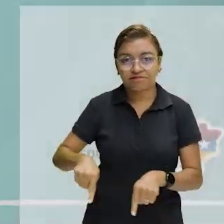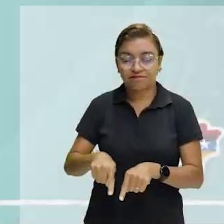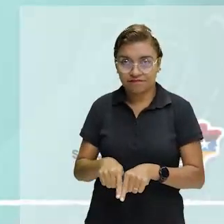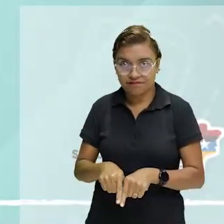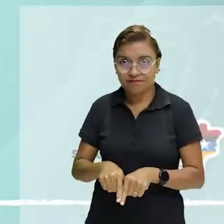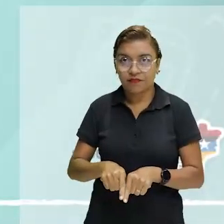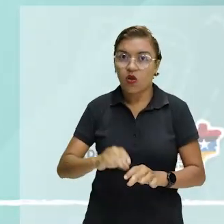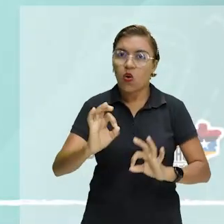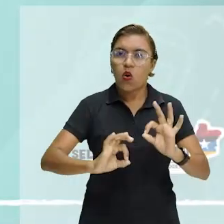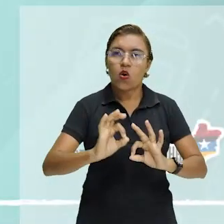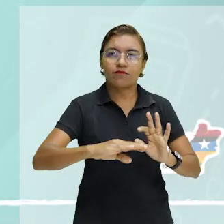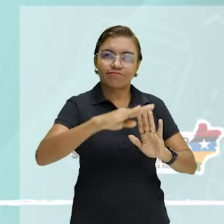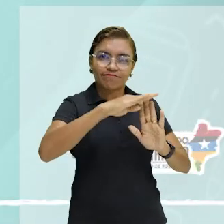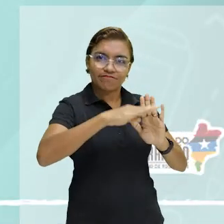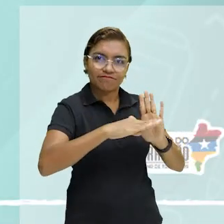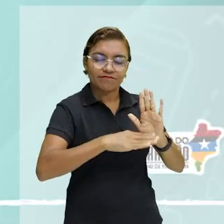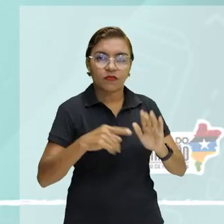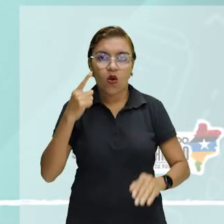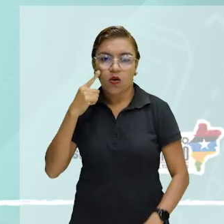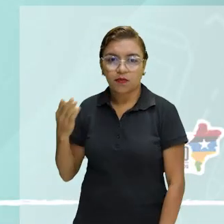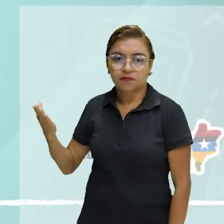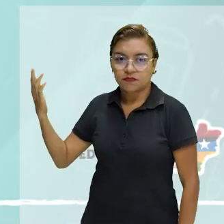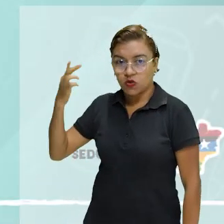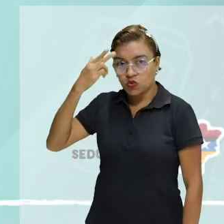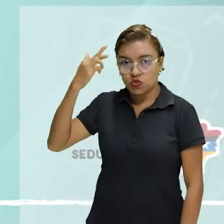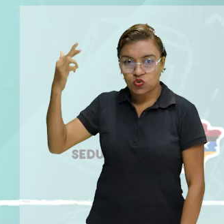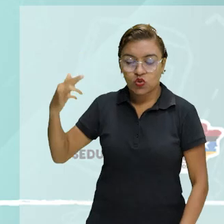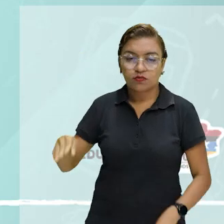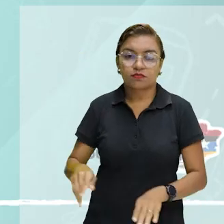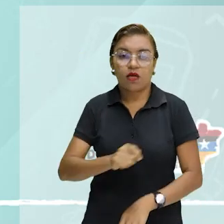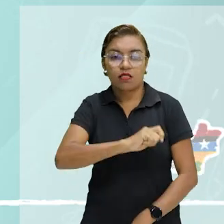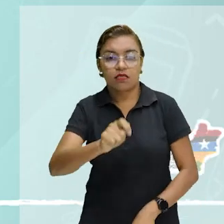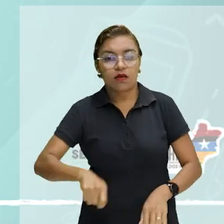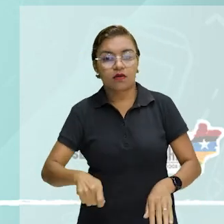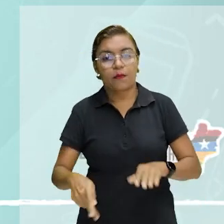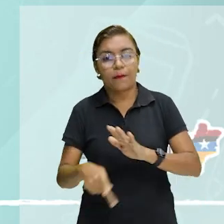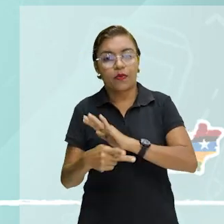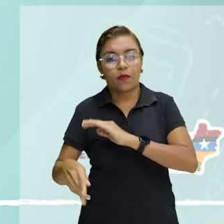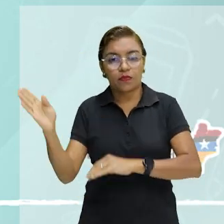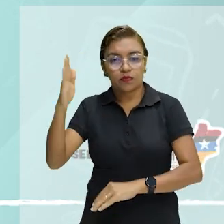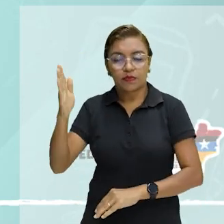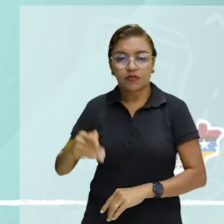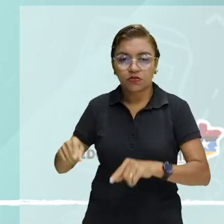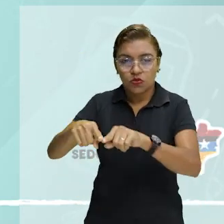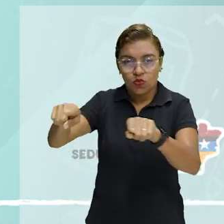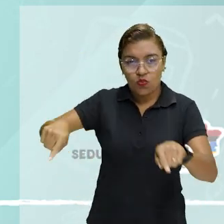dessa seguinte forma. O histórico, o tênis no Brasil, a quadra,